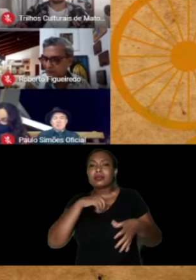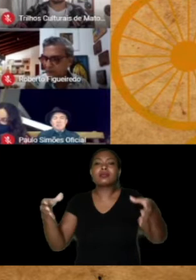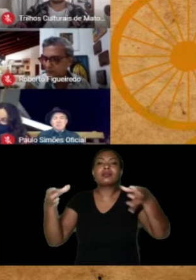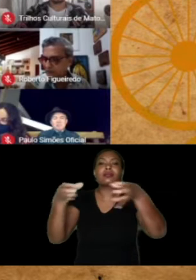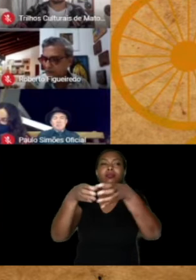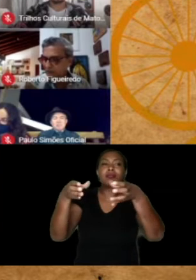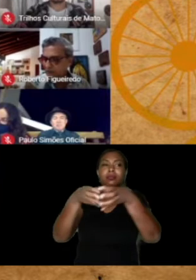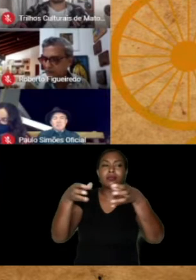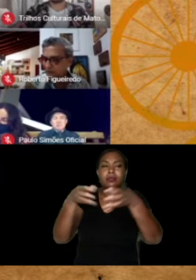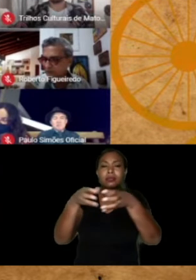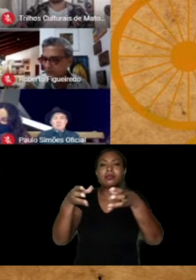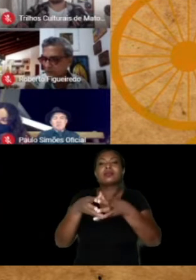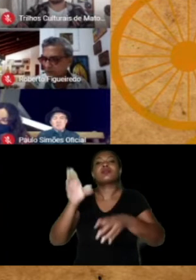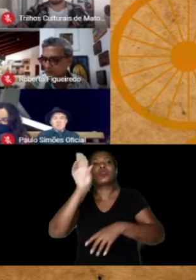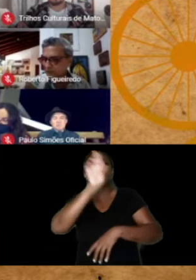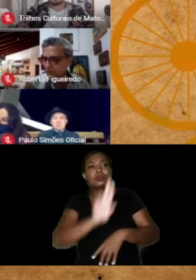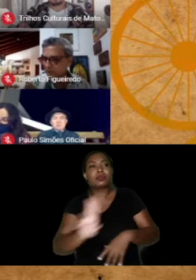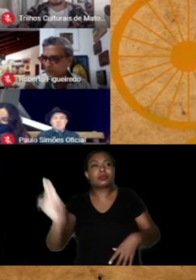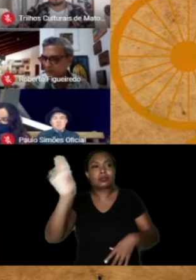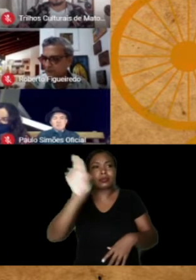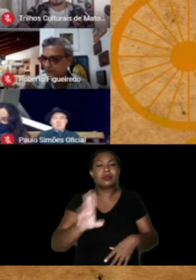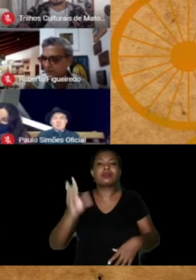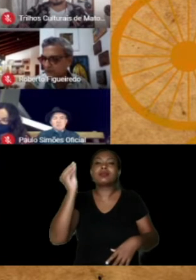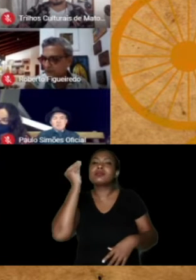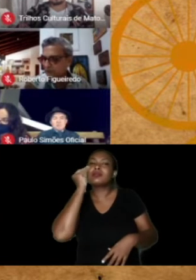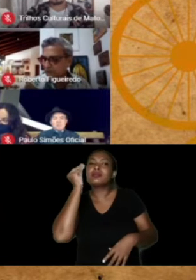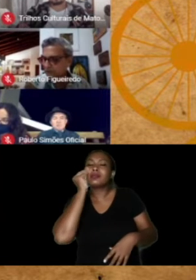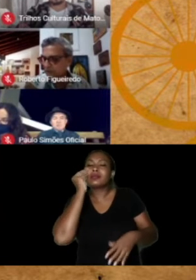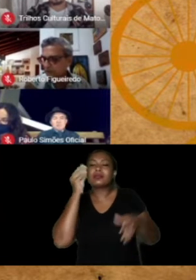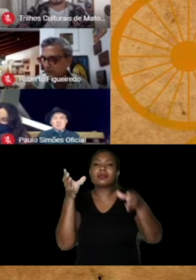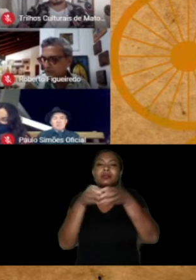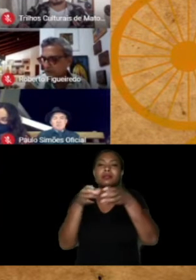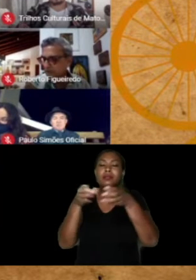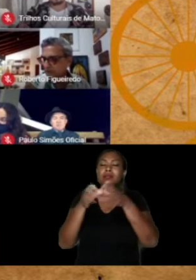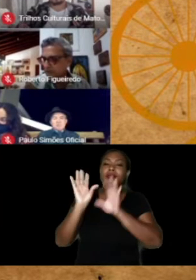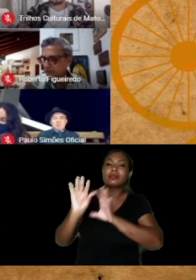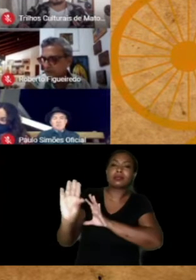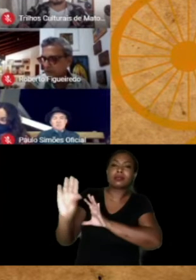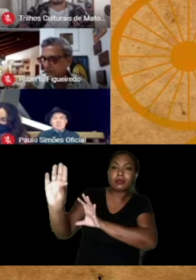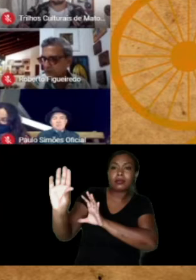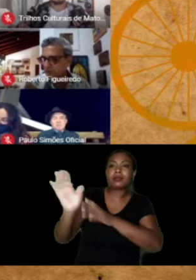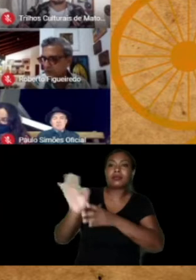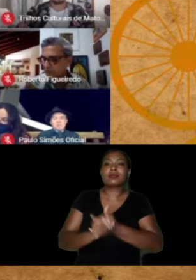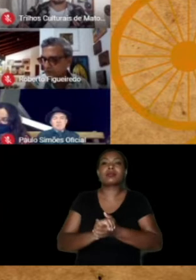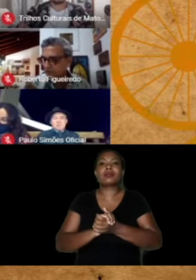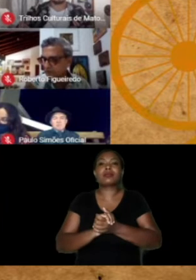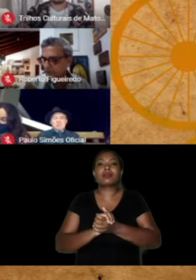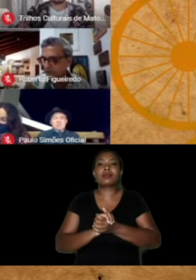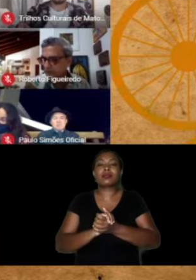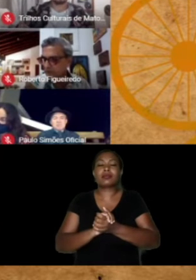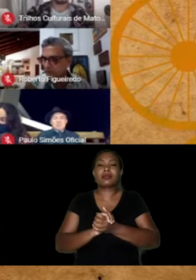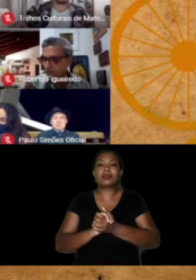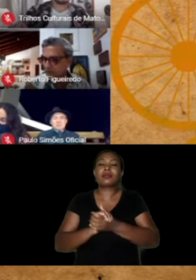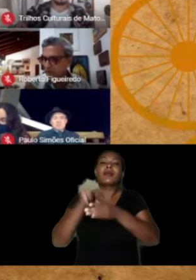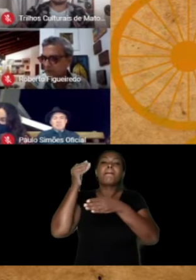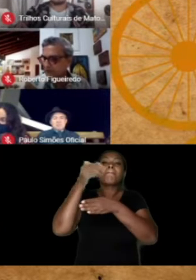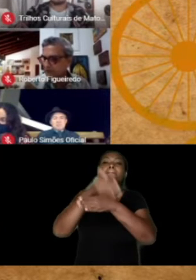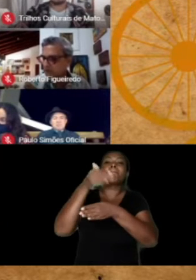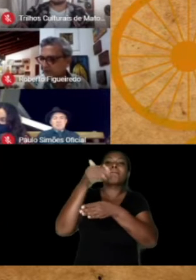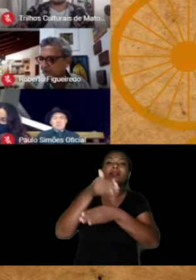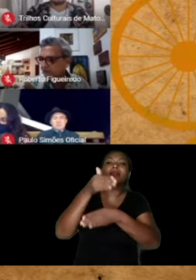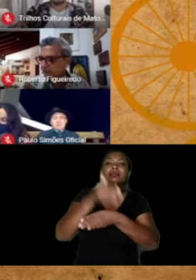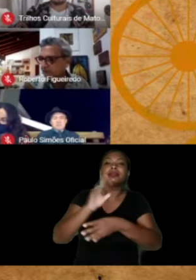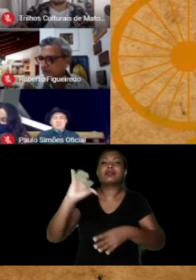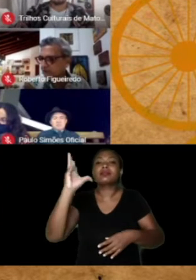e usar a experiência desse grupo de maneira que ele participe,